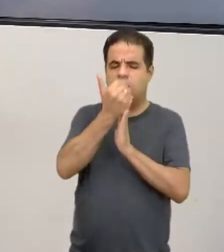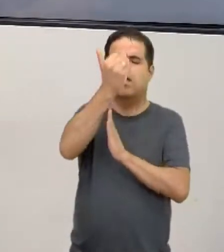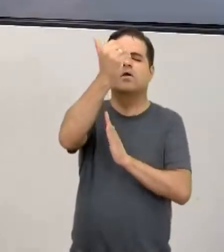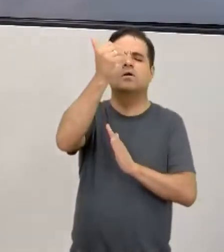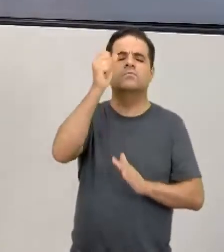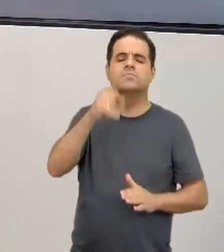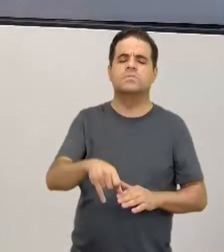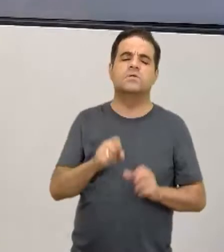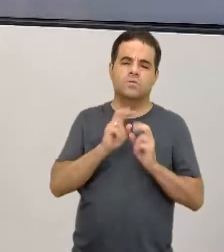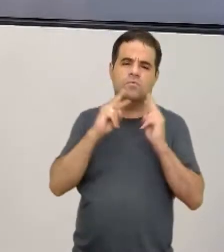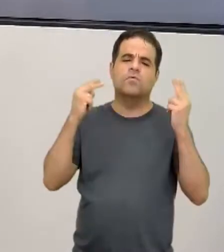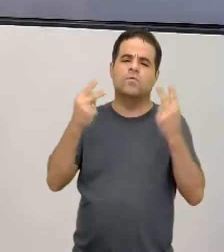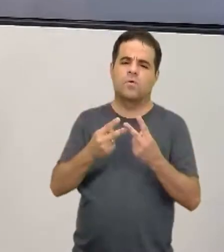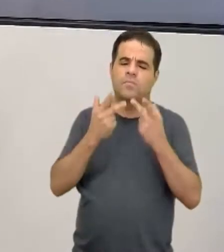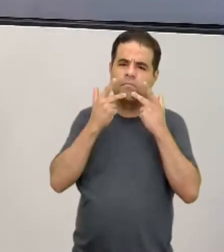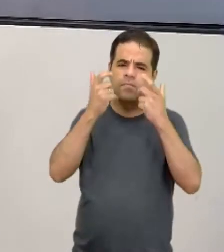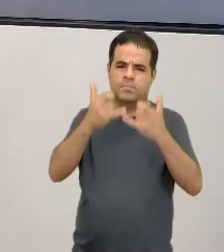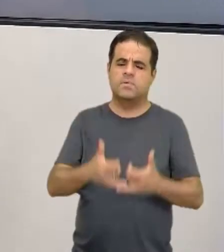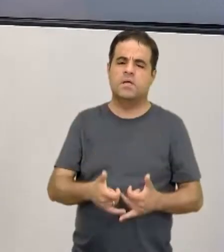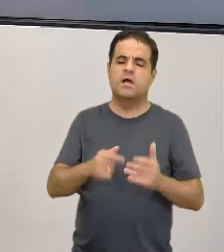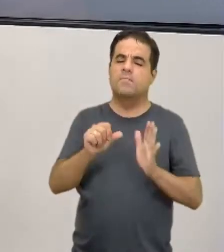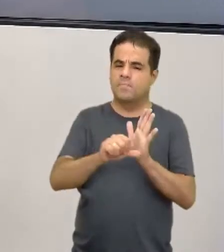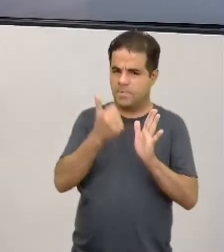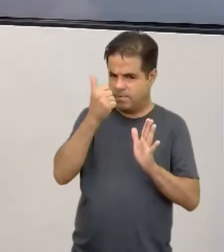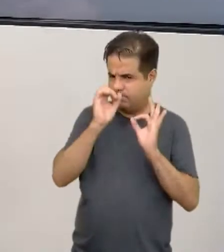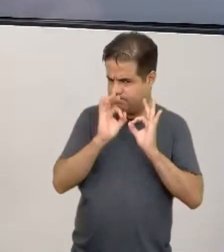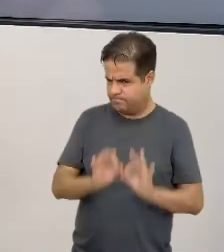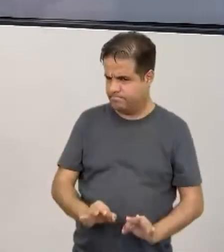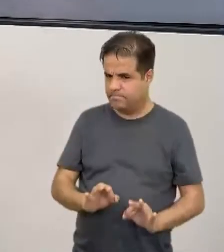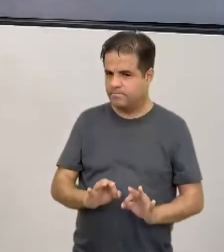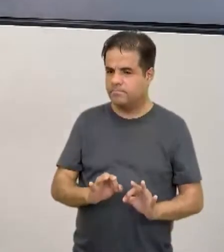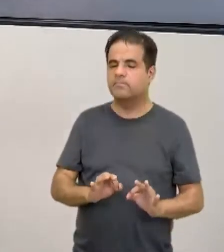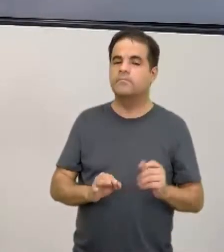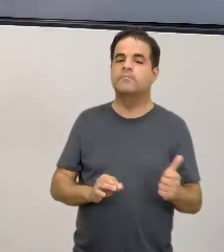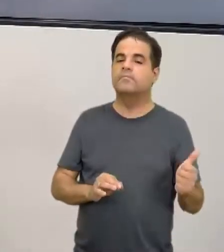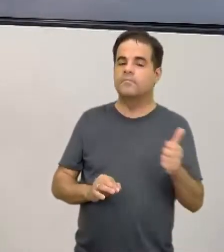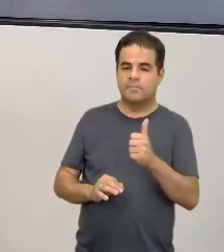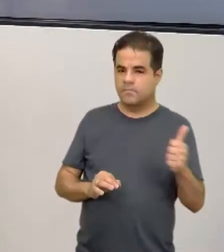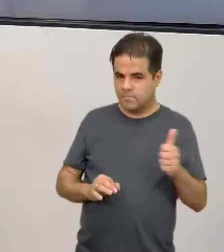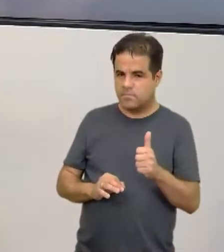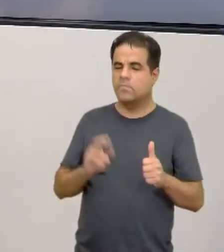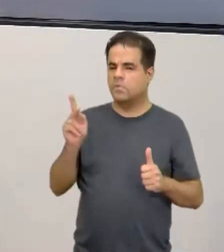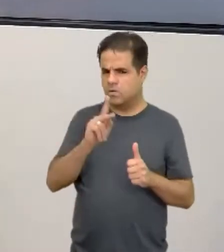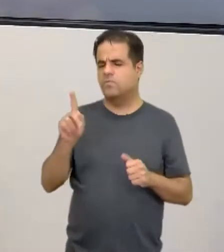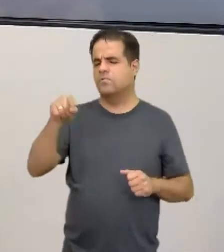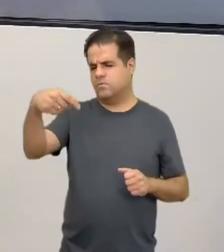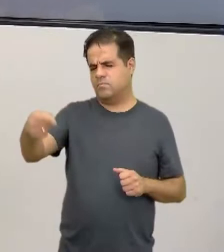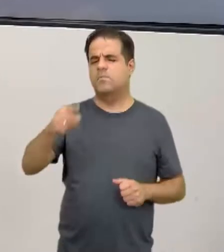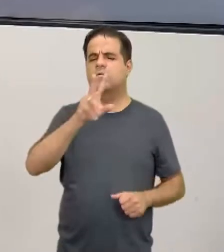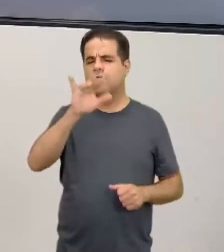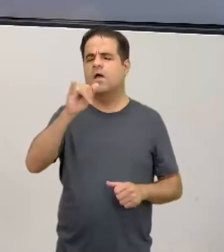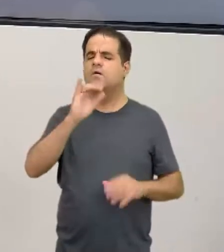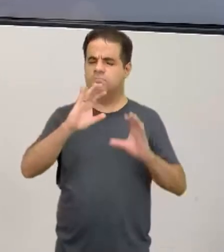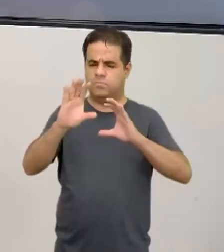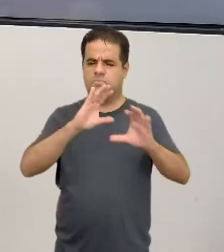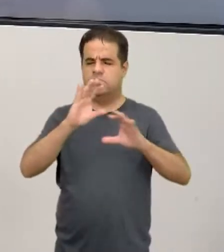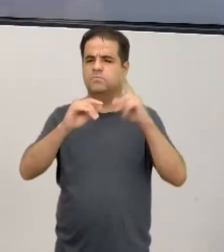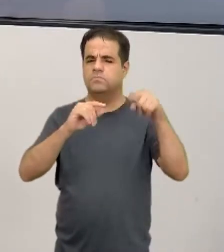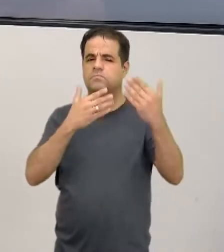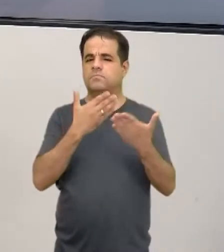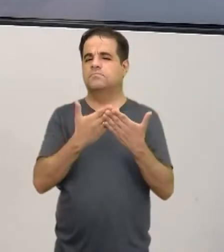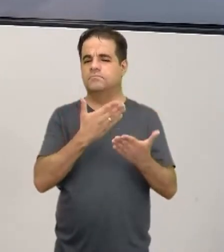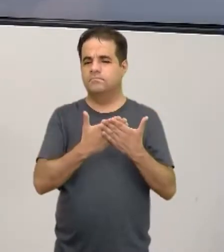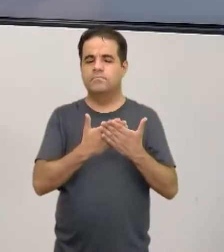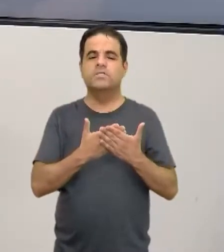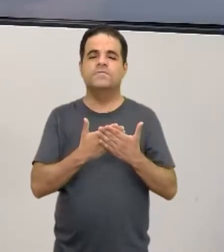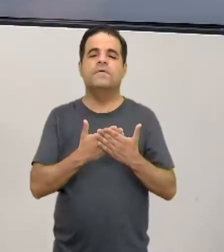aumento do volume, como eu tinha falado da primeira vez. Beleza. Tá? Mas aí, beleza, professora. Aí a gente vai aí se comunicando na nossa